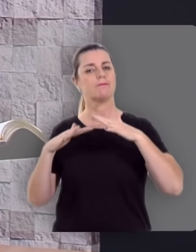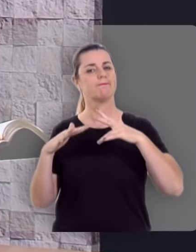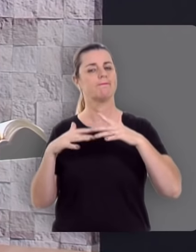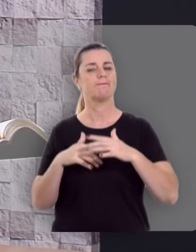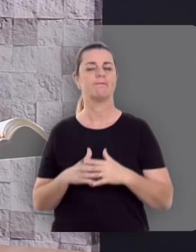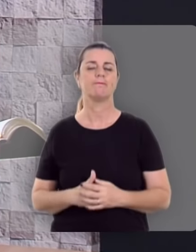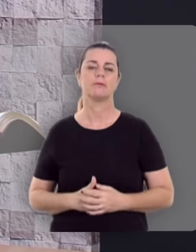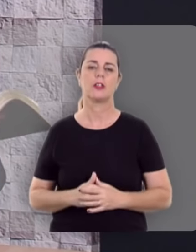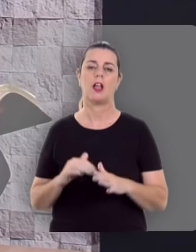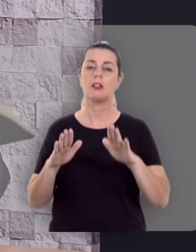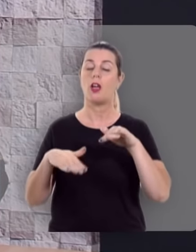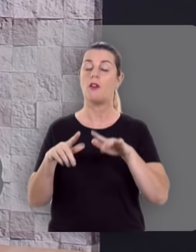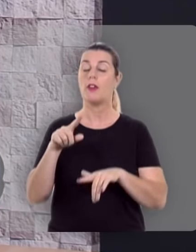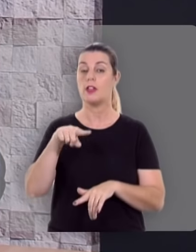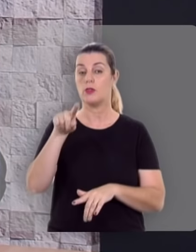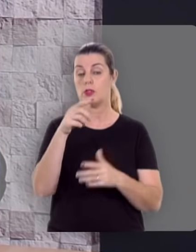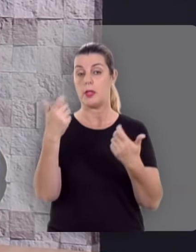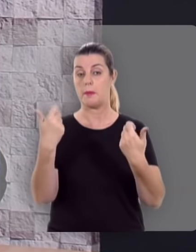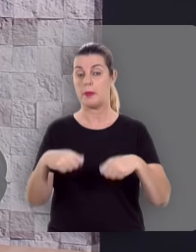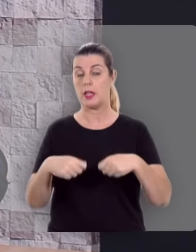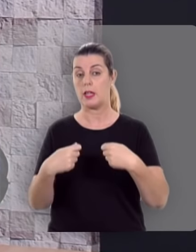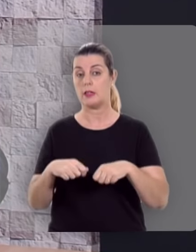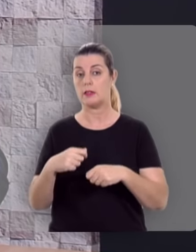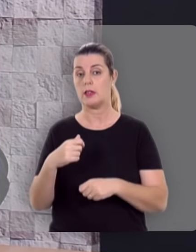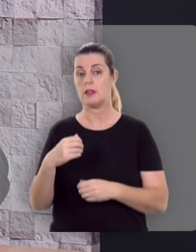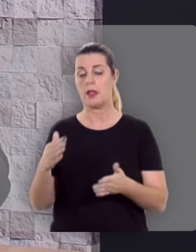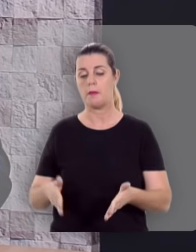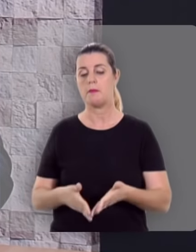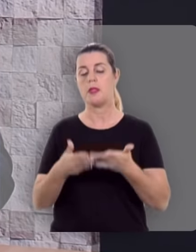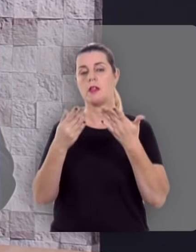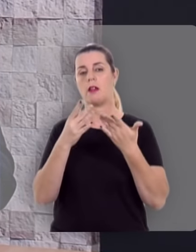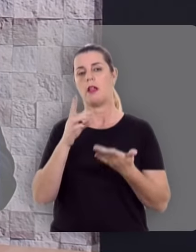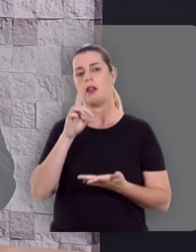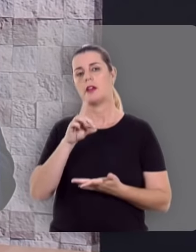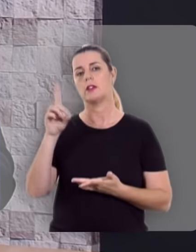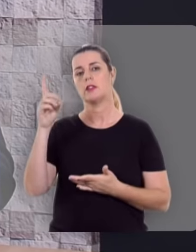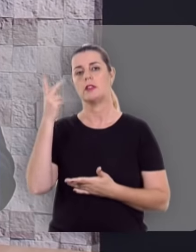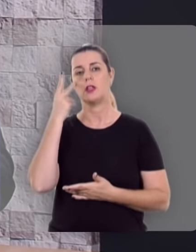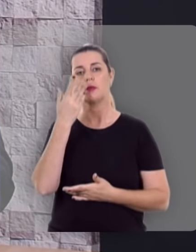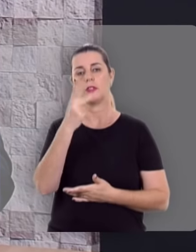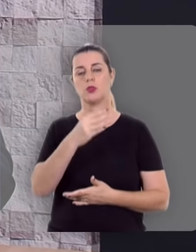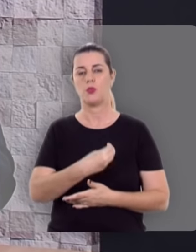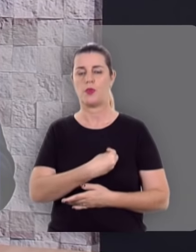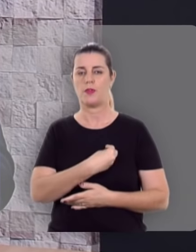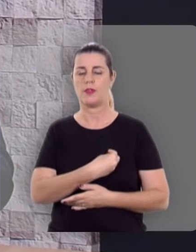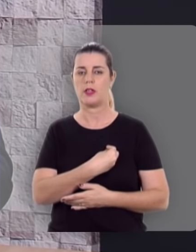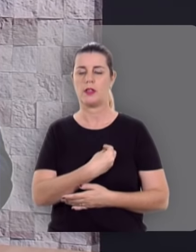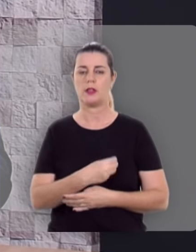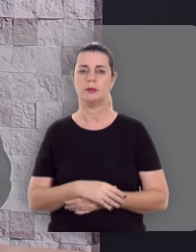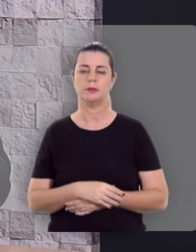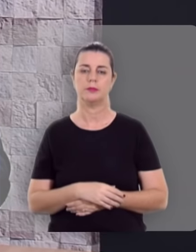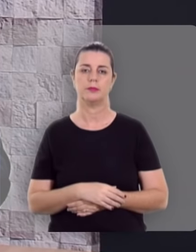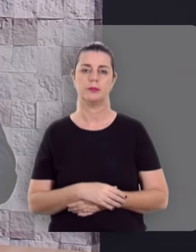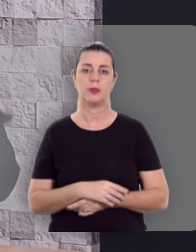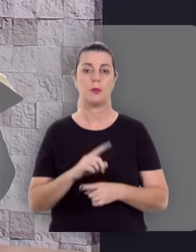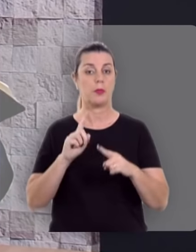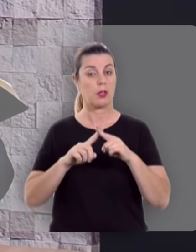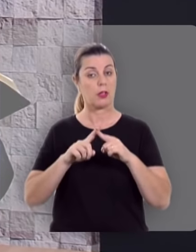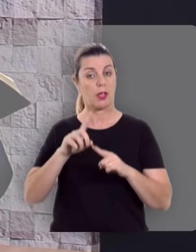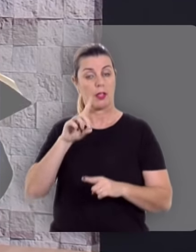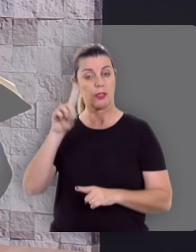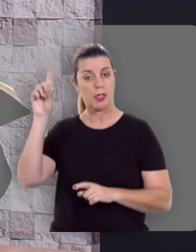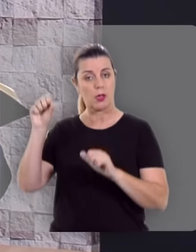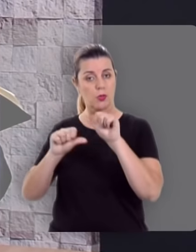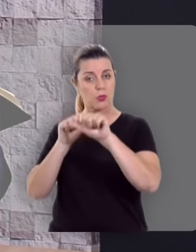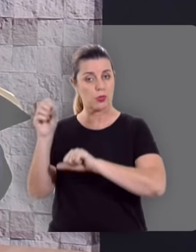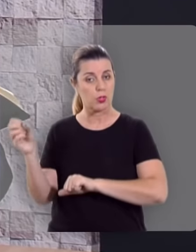abalado. Talvez hoje você precisa ver um milagre de Deus na vida de seus filhos. Pois o Deus